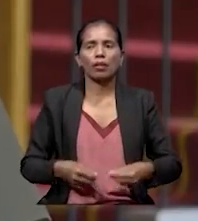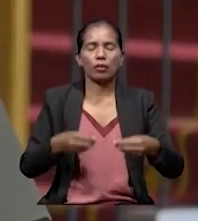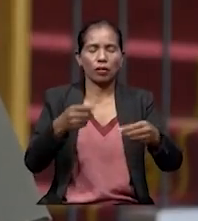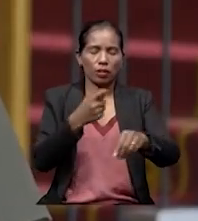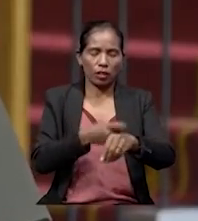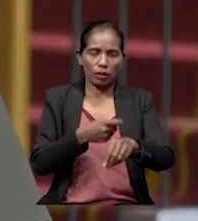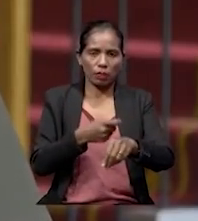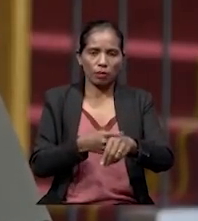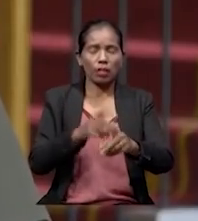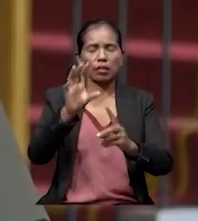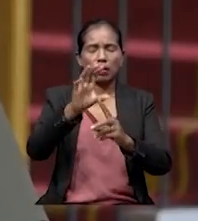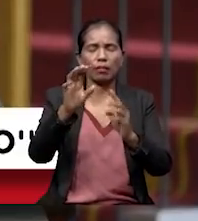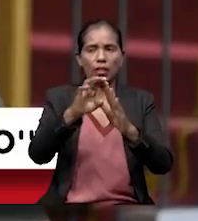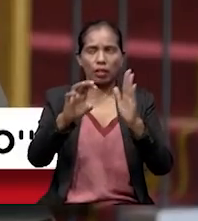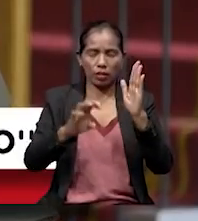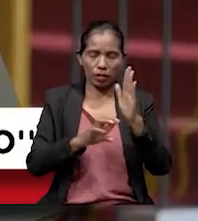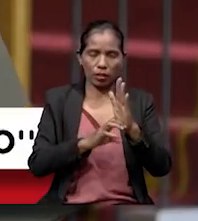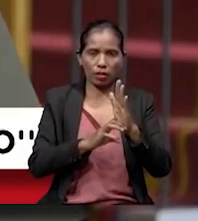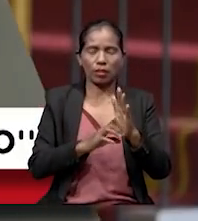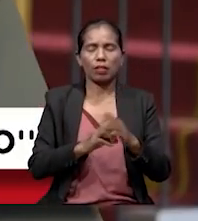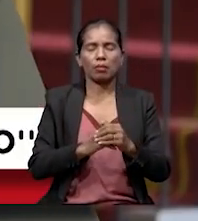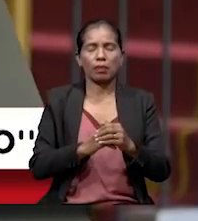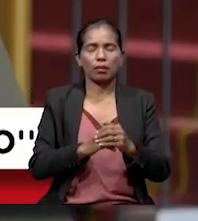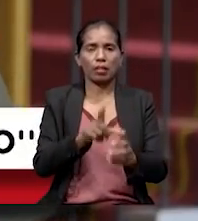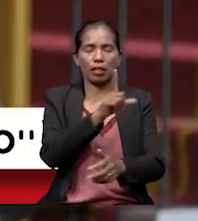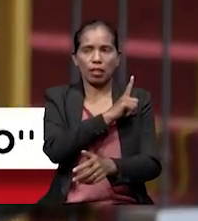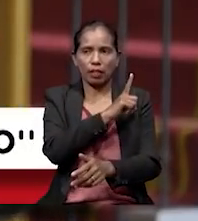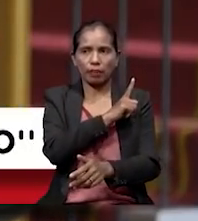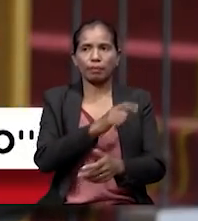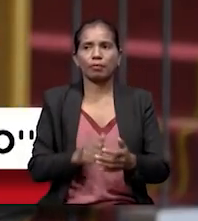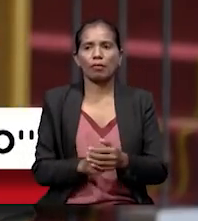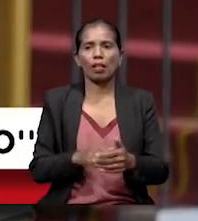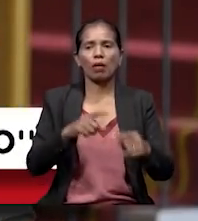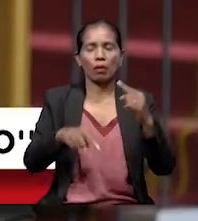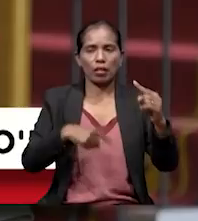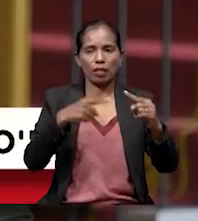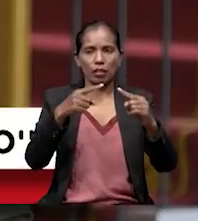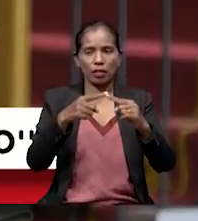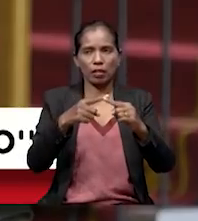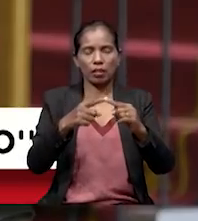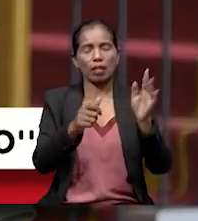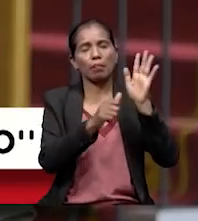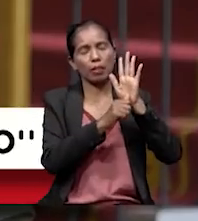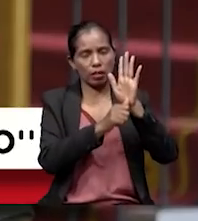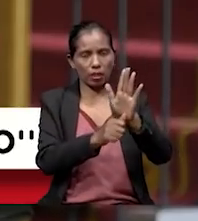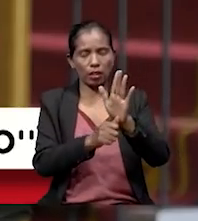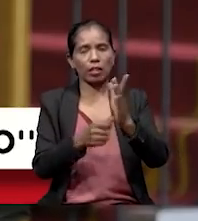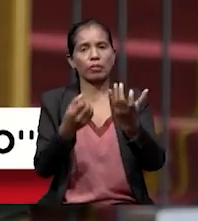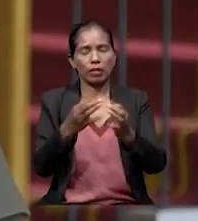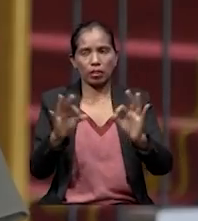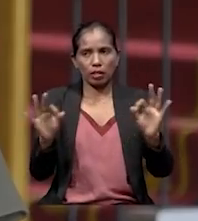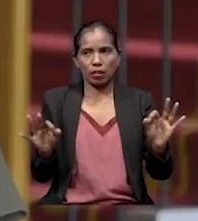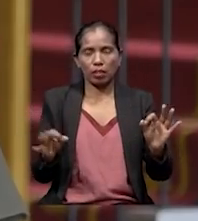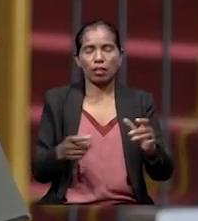Estado-Maior General, senhor General Lerianan Timor, e Banhira Sira apresenta outro dia a situação,